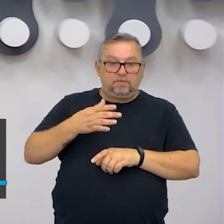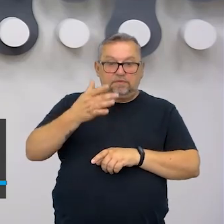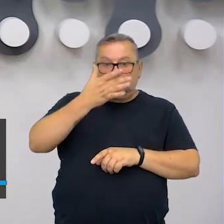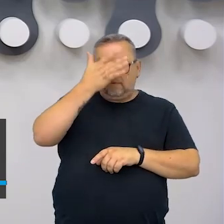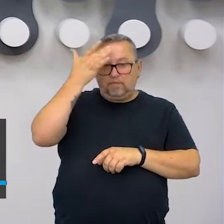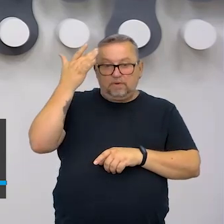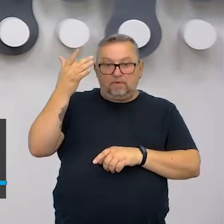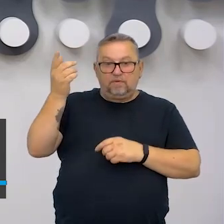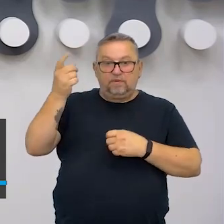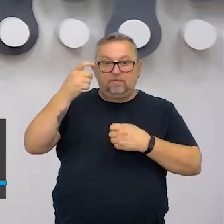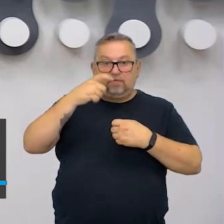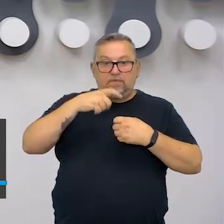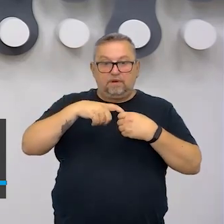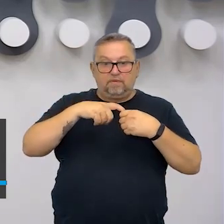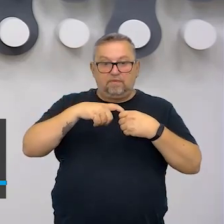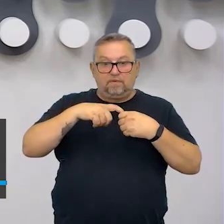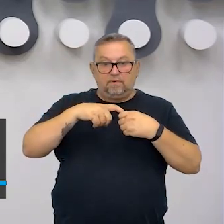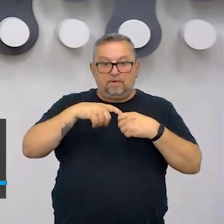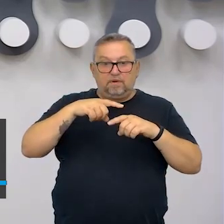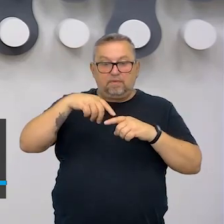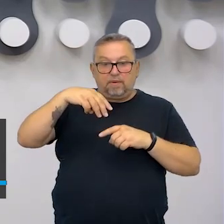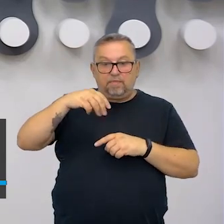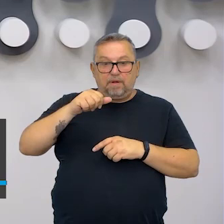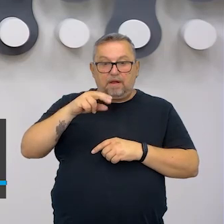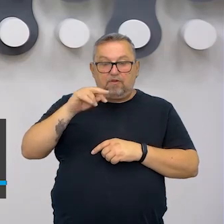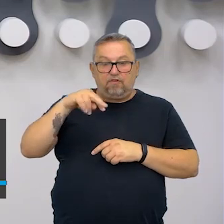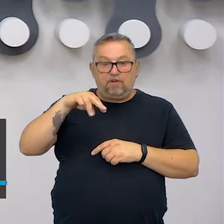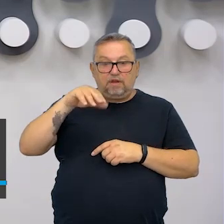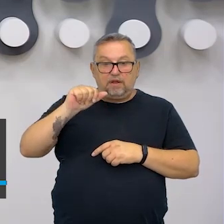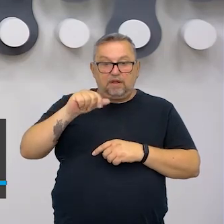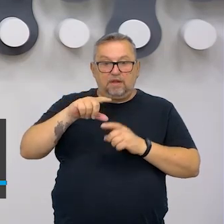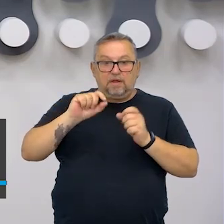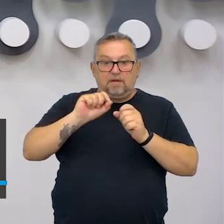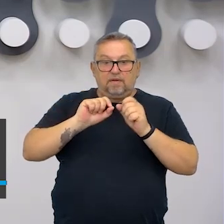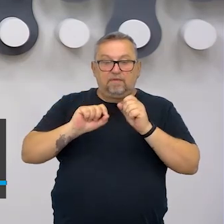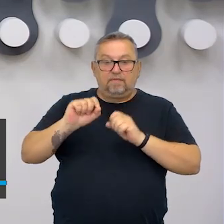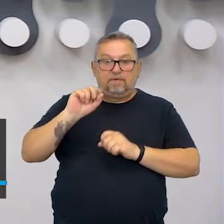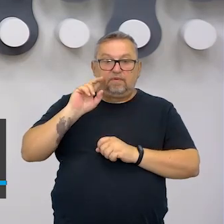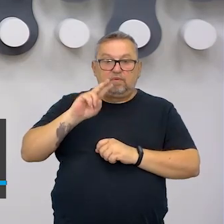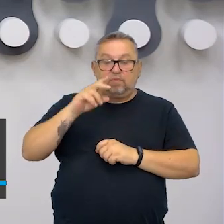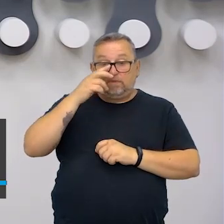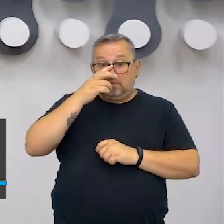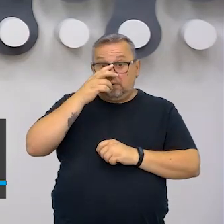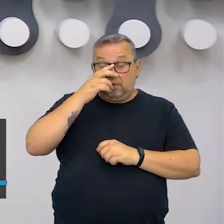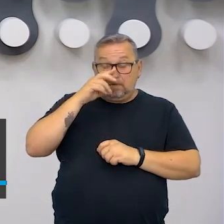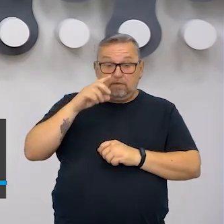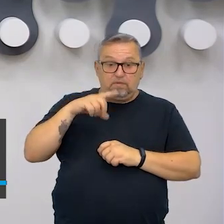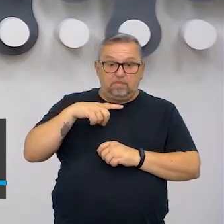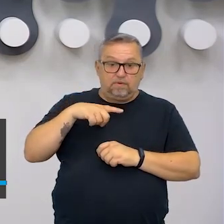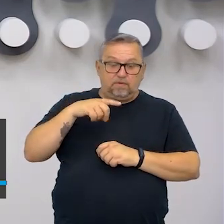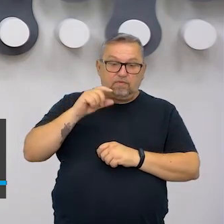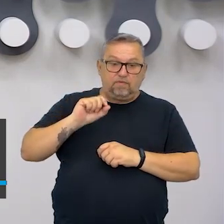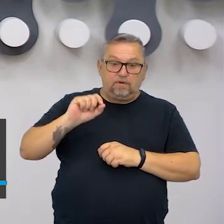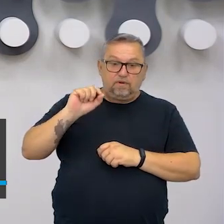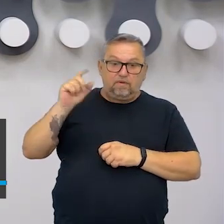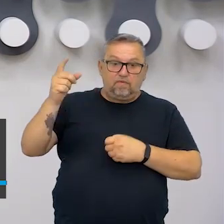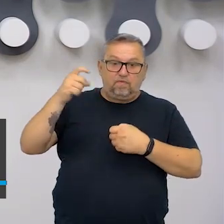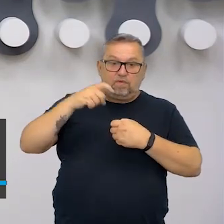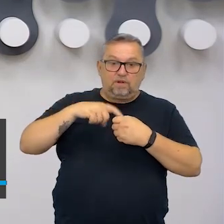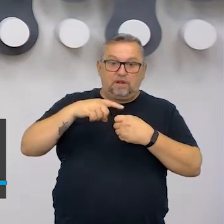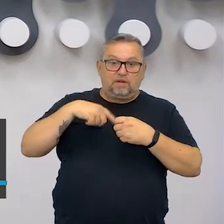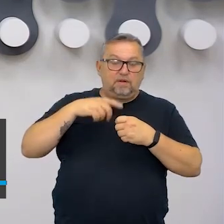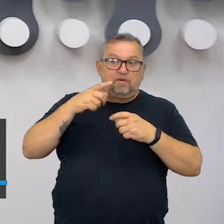que voltavam para Martinica, elas eram recebidas como se elas tivessem voltado de